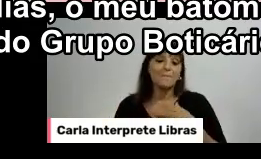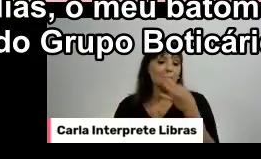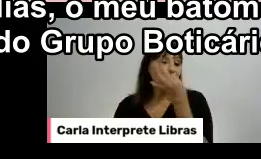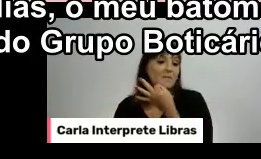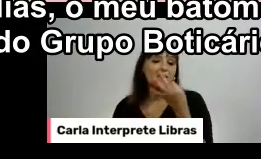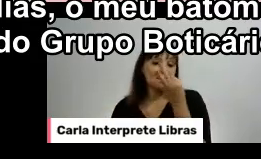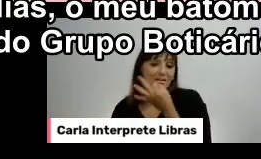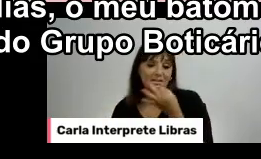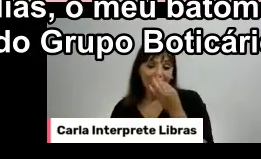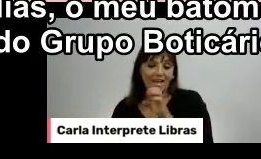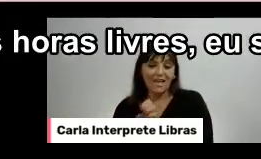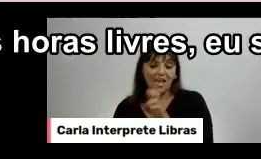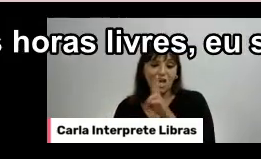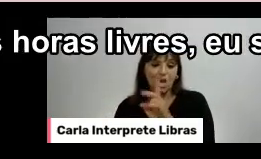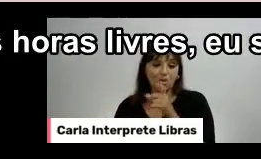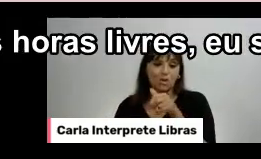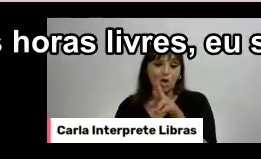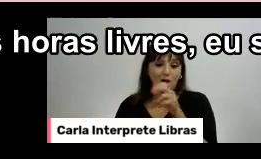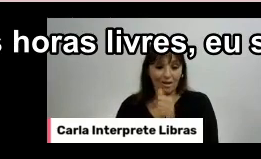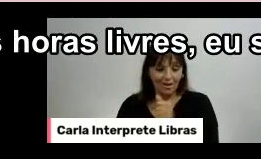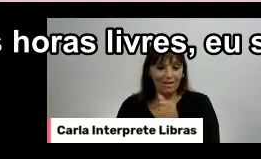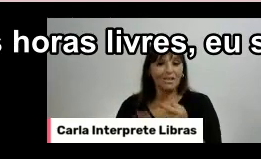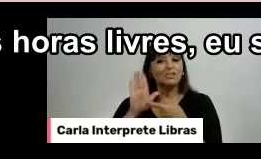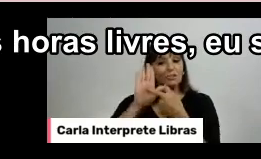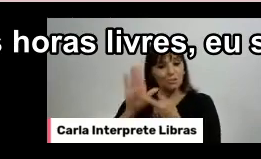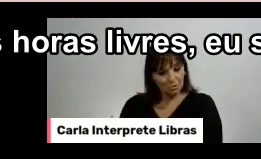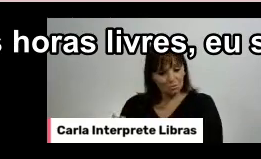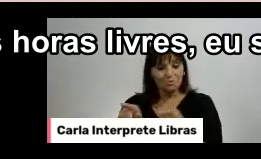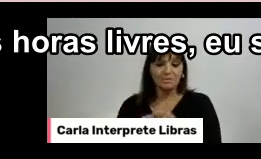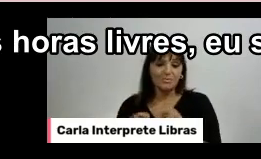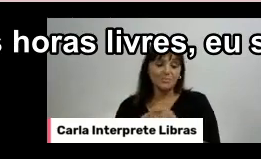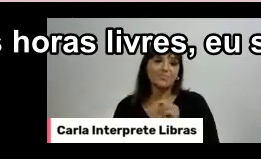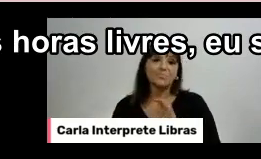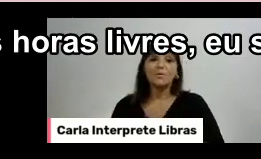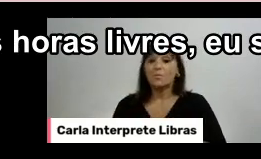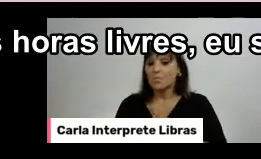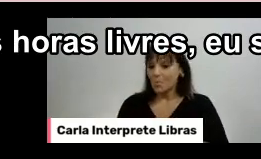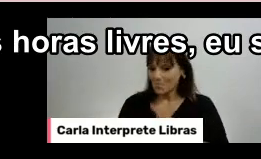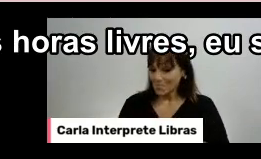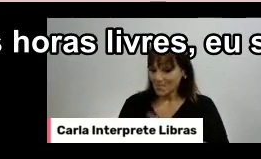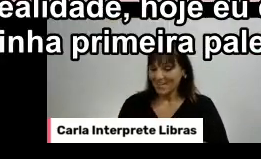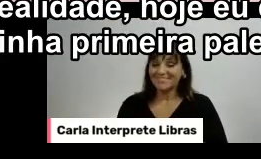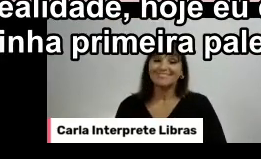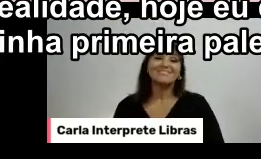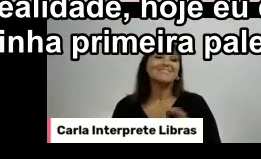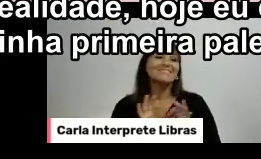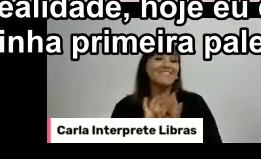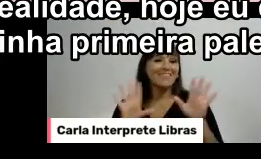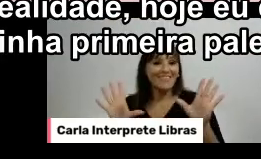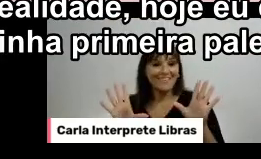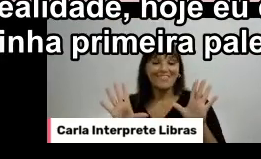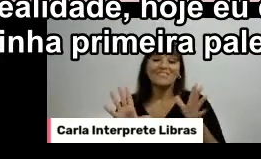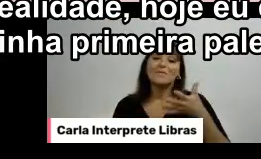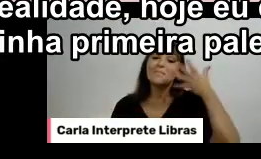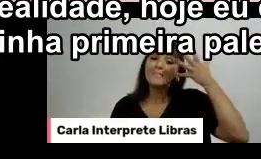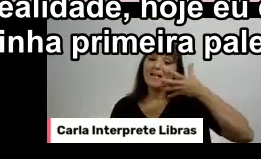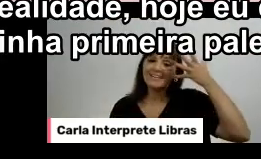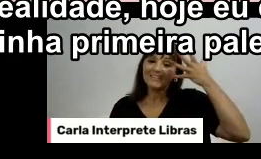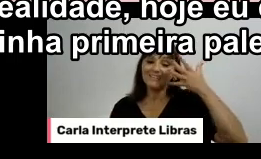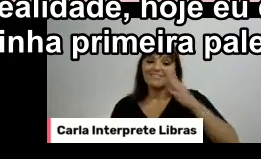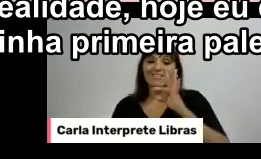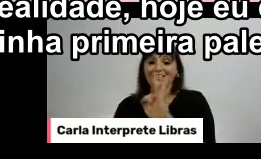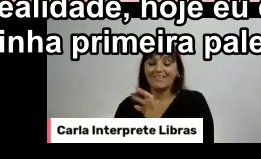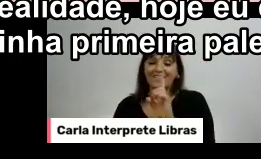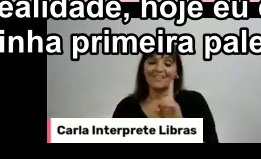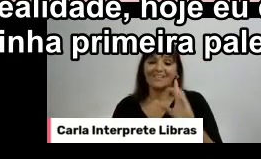e eu recomendo. Nas horas livres, eu sou palestrante do TDC. Na realidade, hoje eu estou estreando